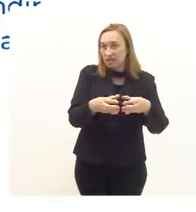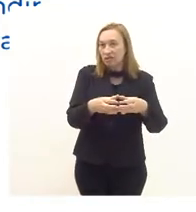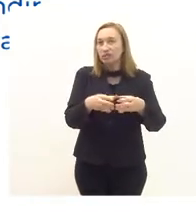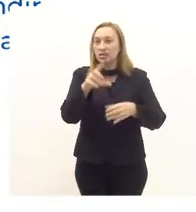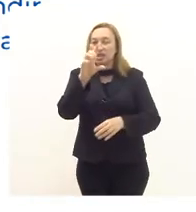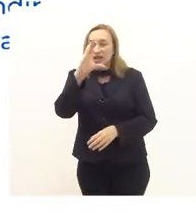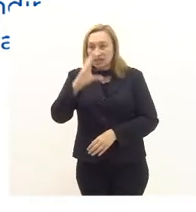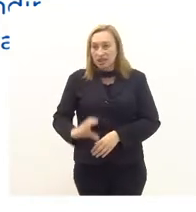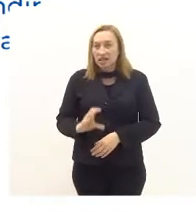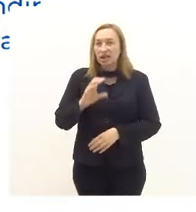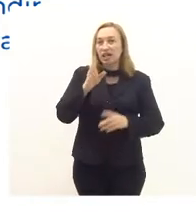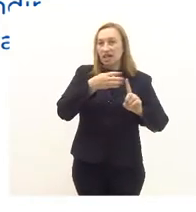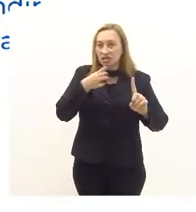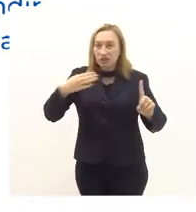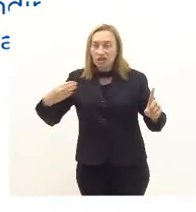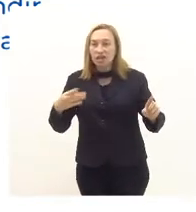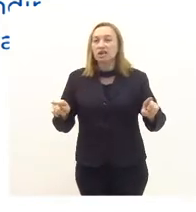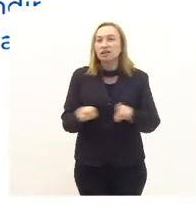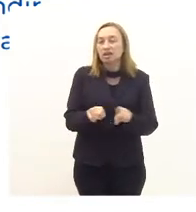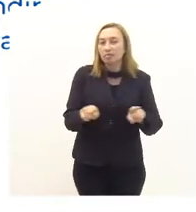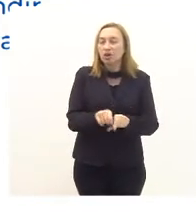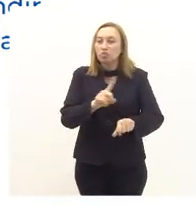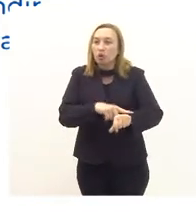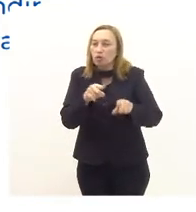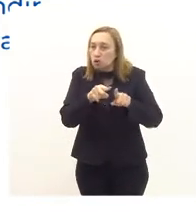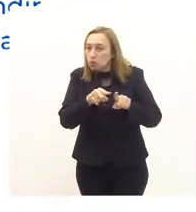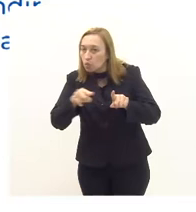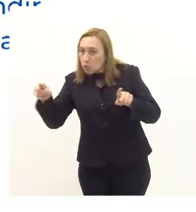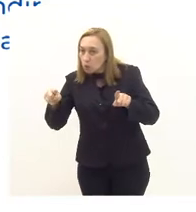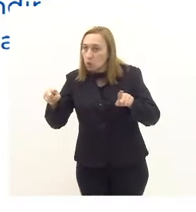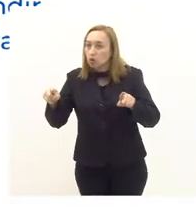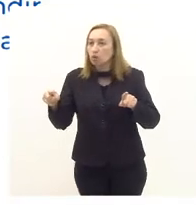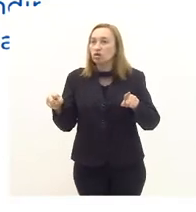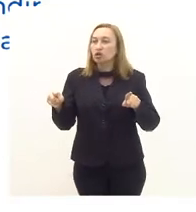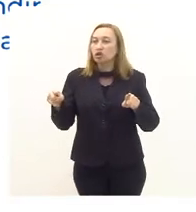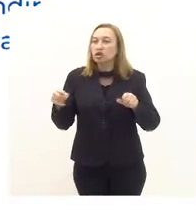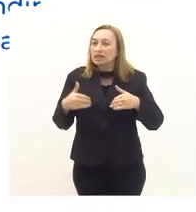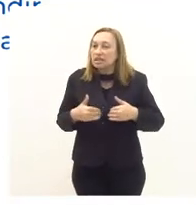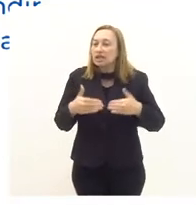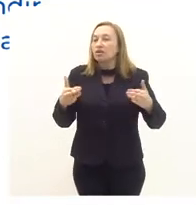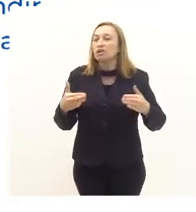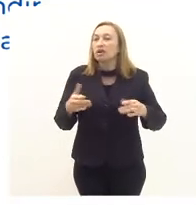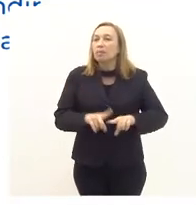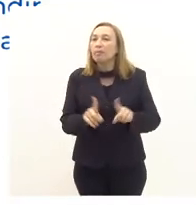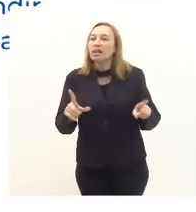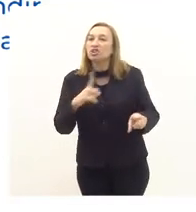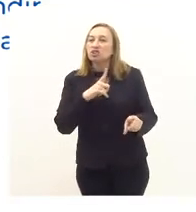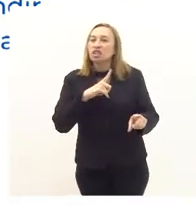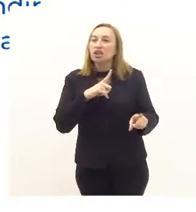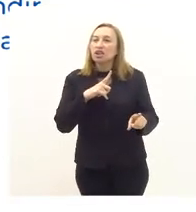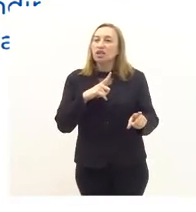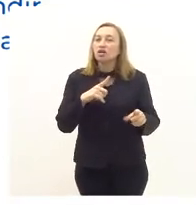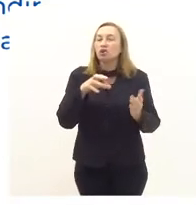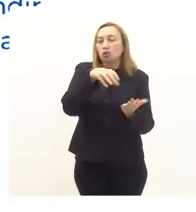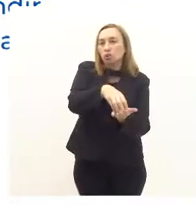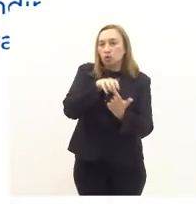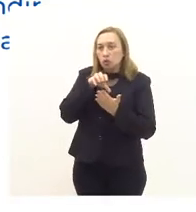eles logo no momento também, numa linha cronológica de inaugurações, mas a gente tem os núcleos de